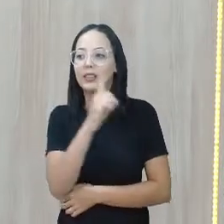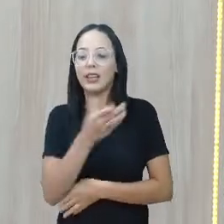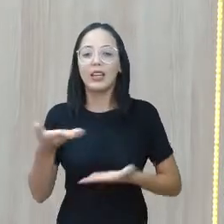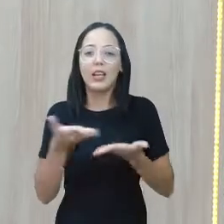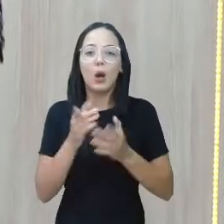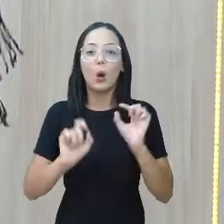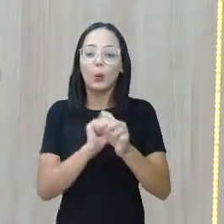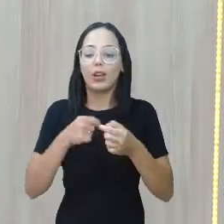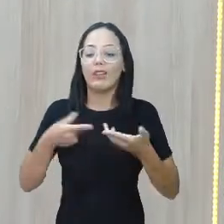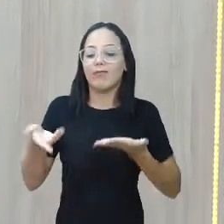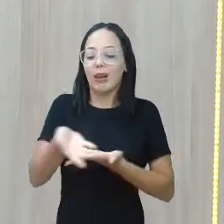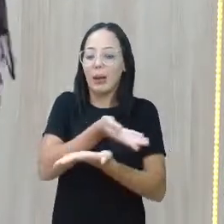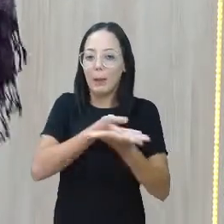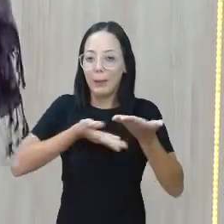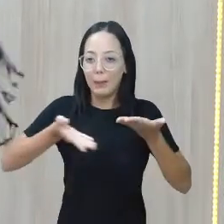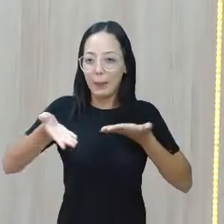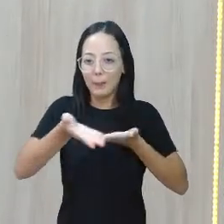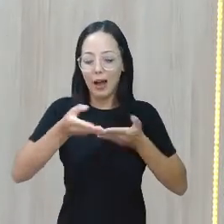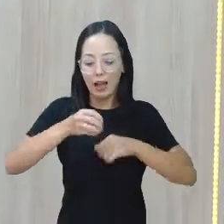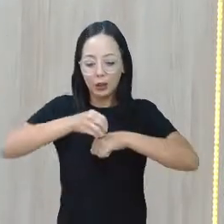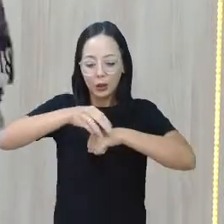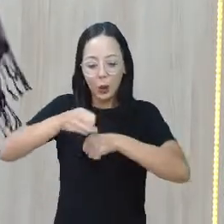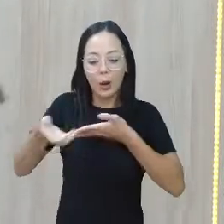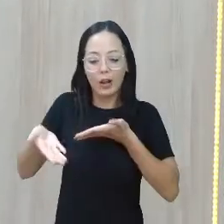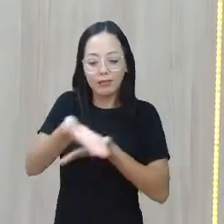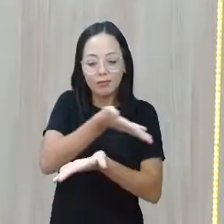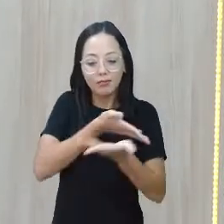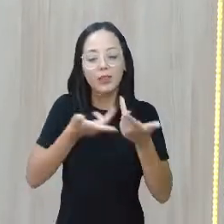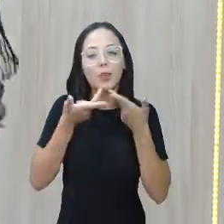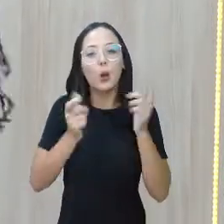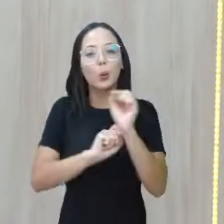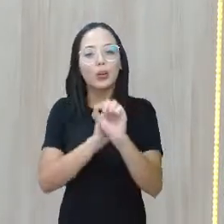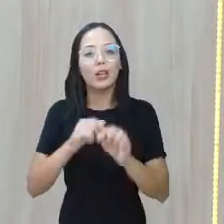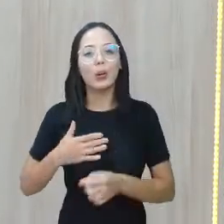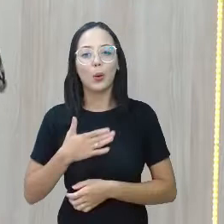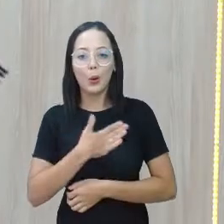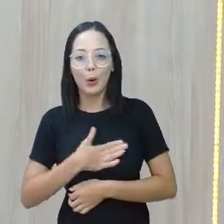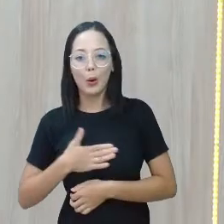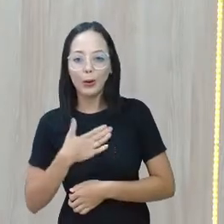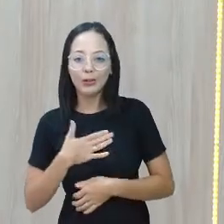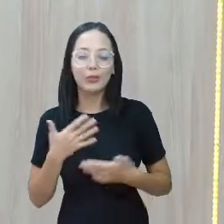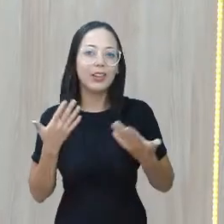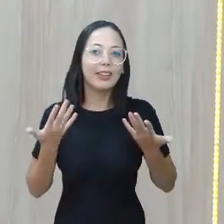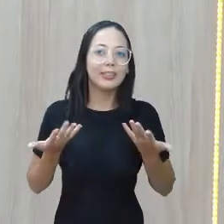agora interagir, a gente vai agora trocar e dizer o que gosta, dizer, né,